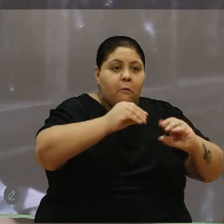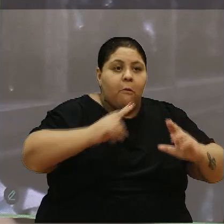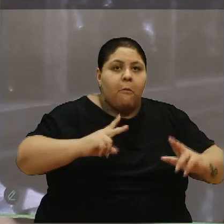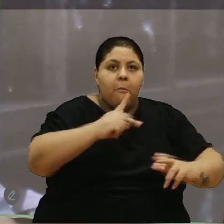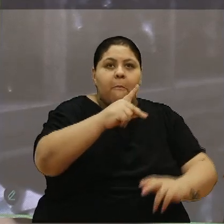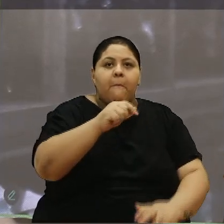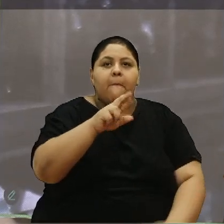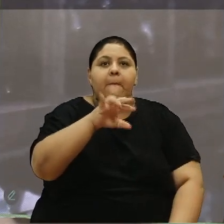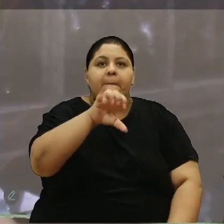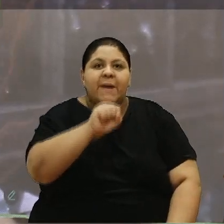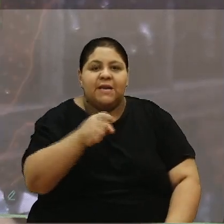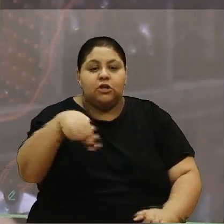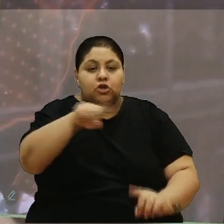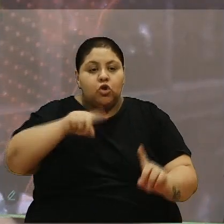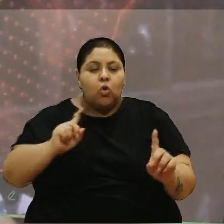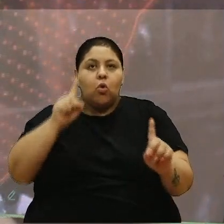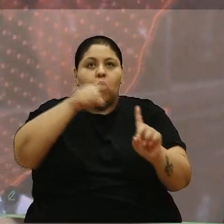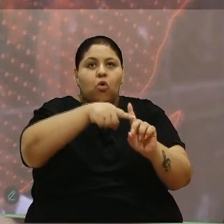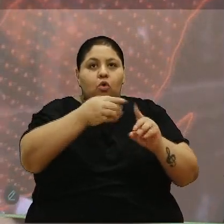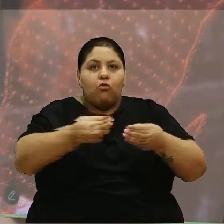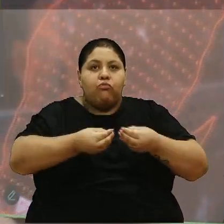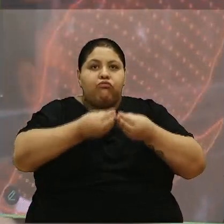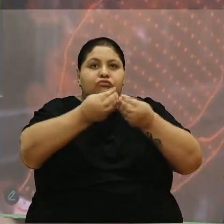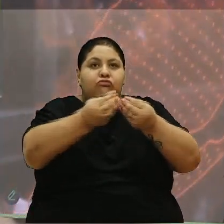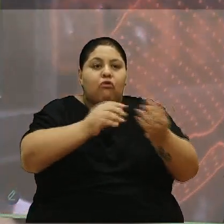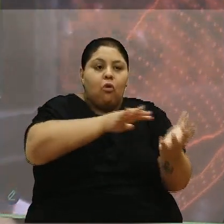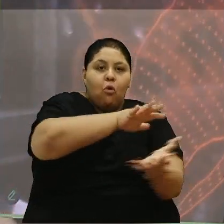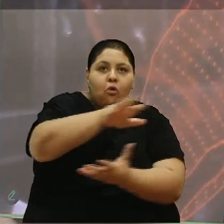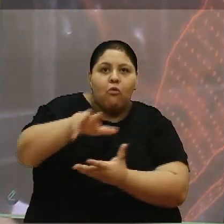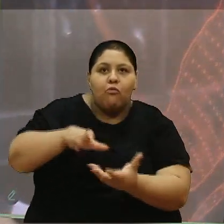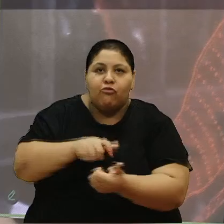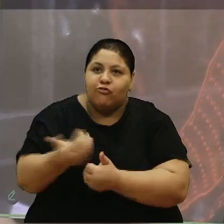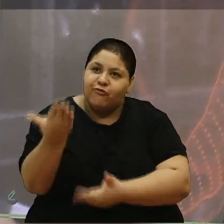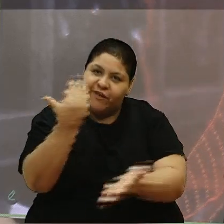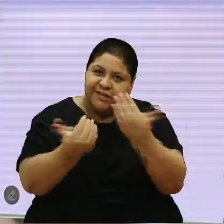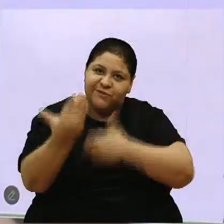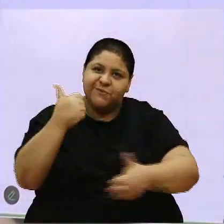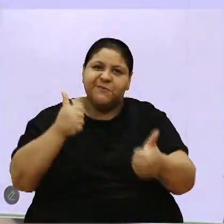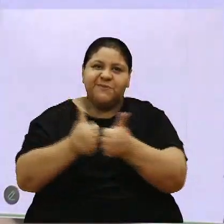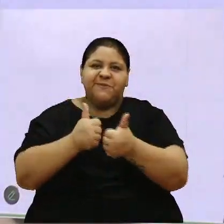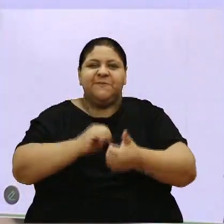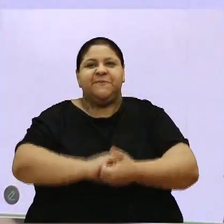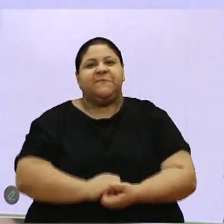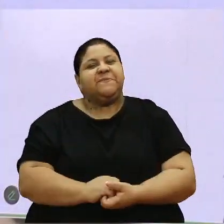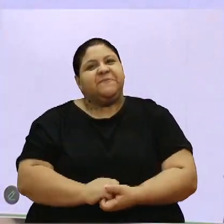O nosso objetivo é dar a volta ao mundo. Vem conosco!